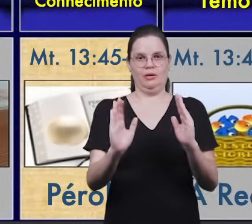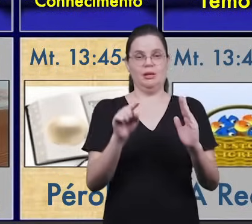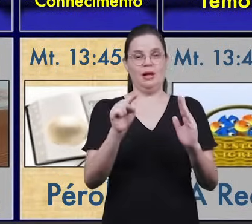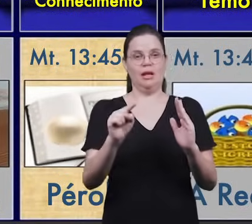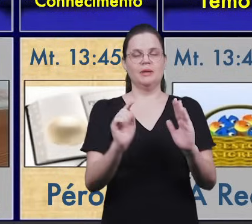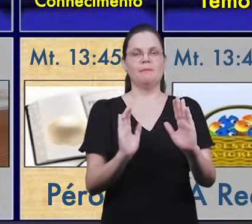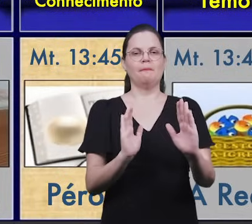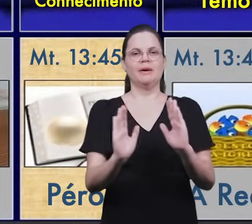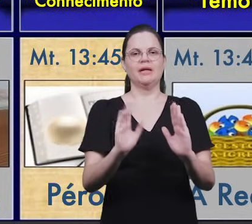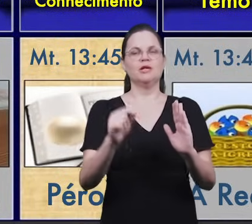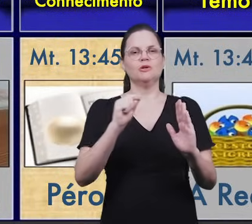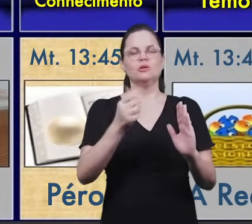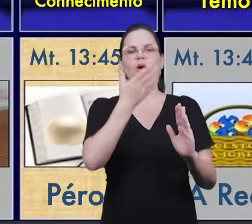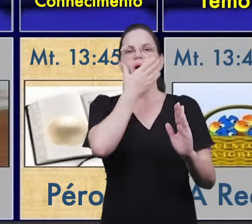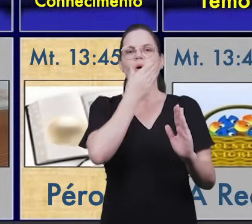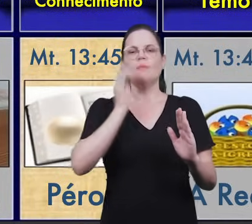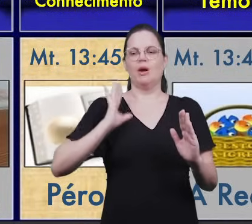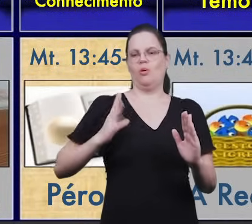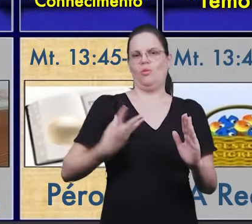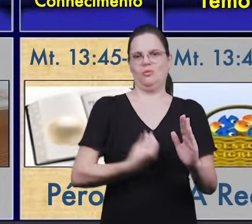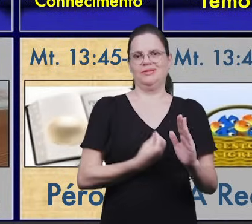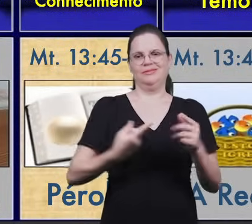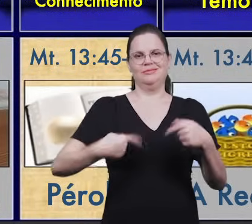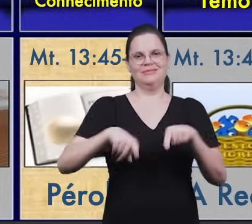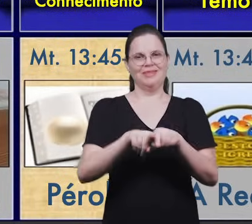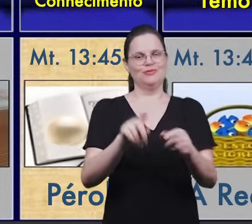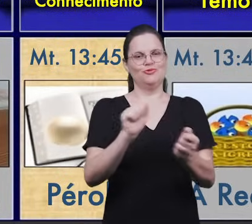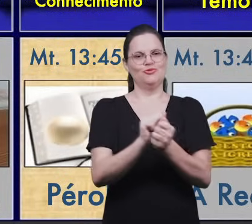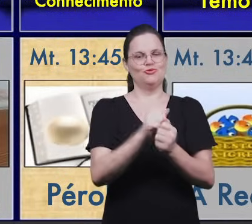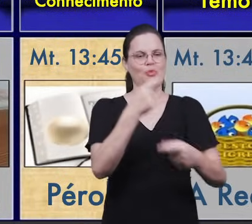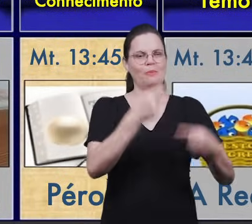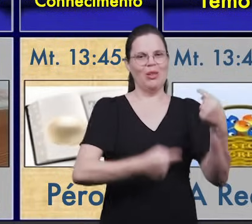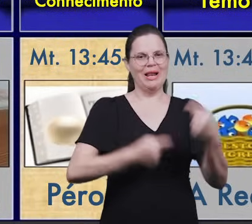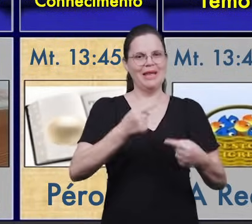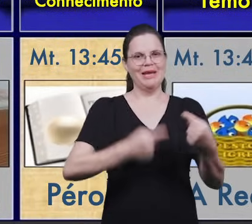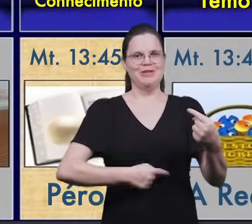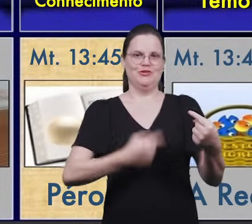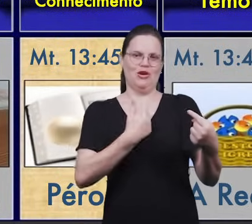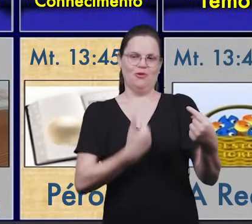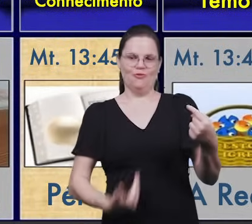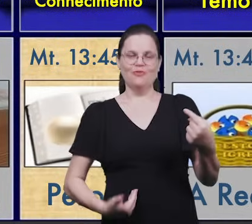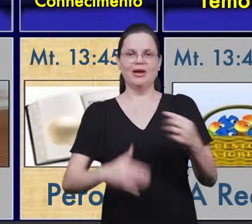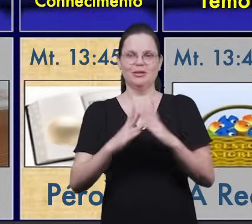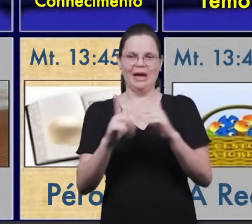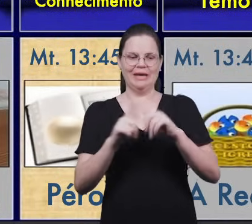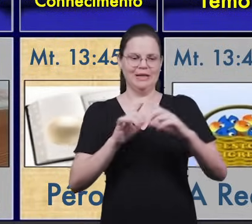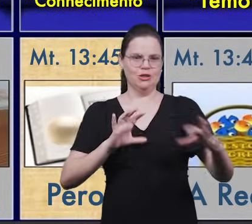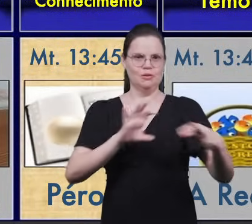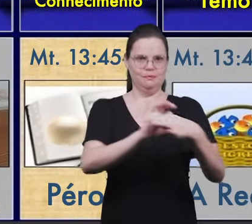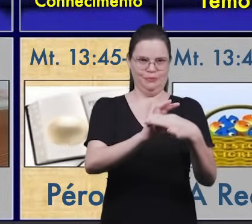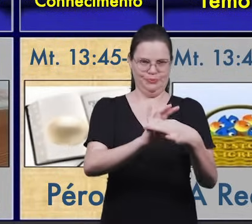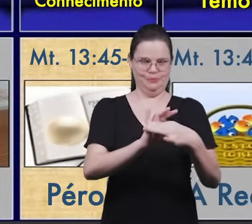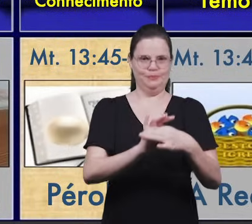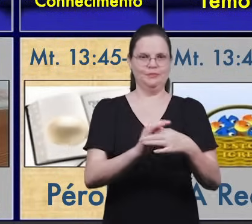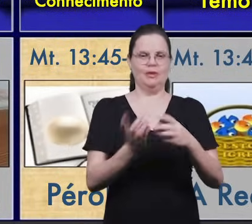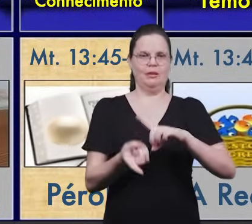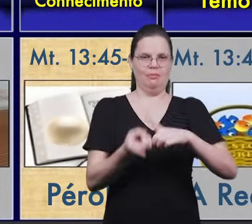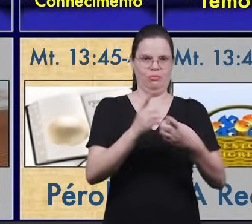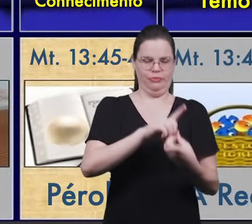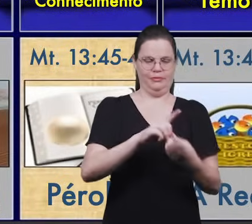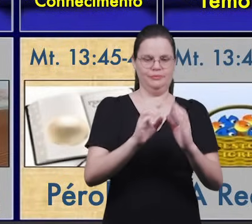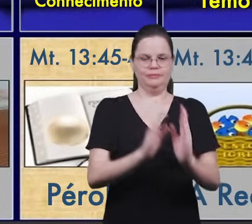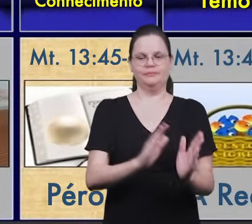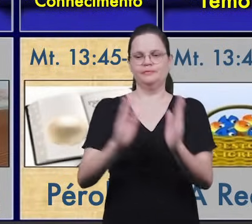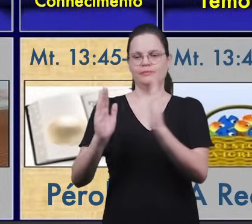um período ali de Constantino, o casamento da igreja com o Estado. E depois temos o